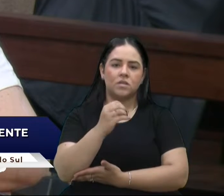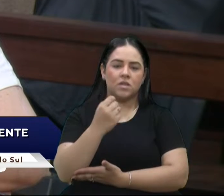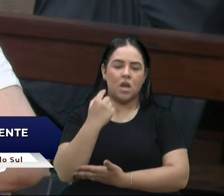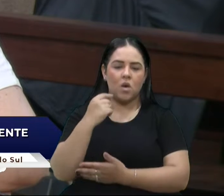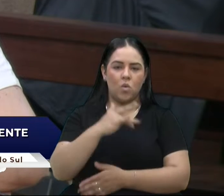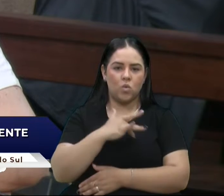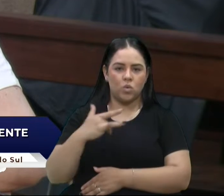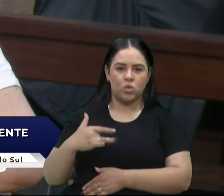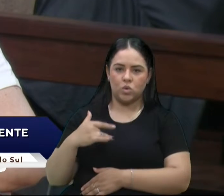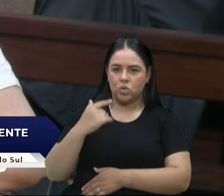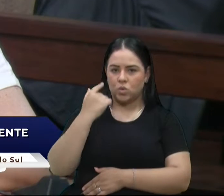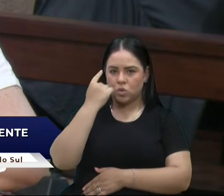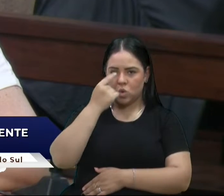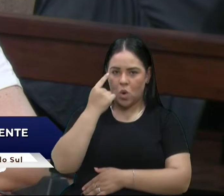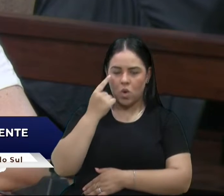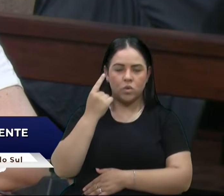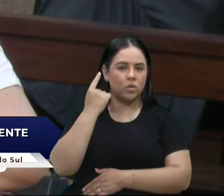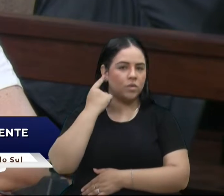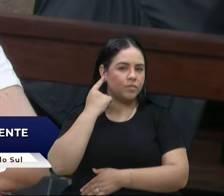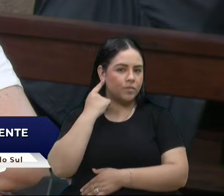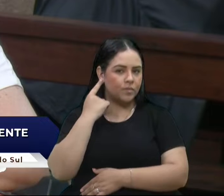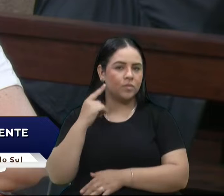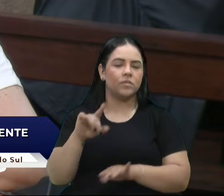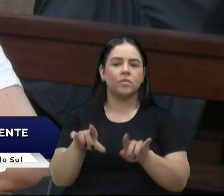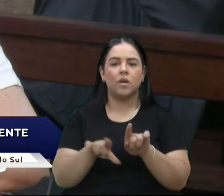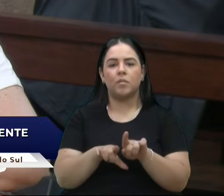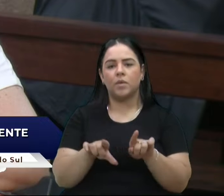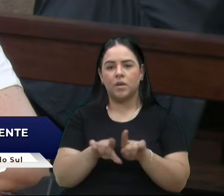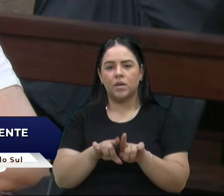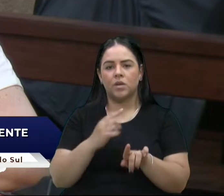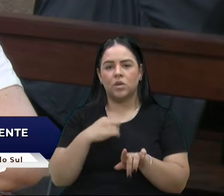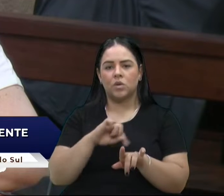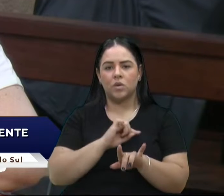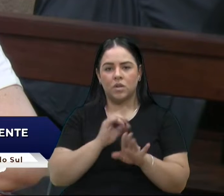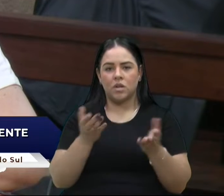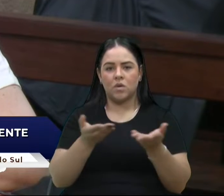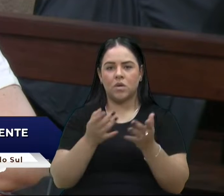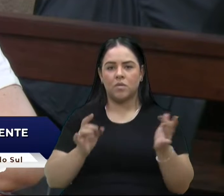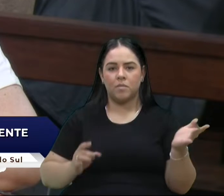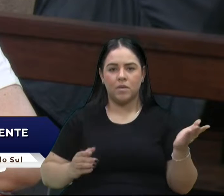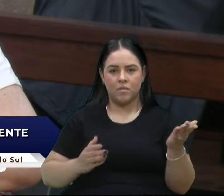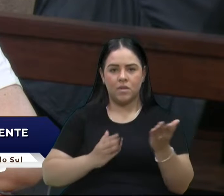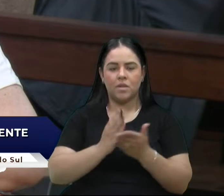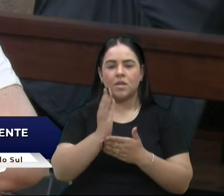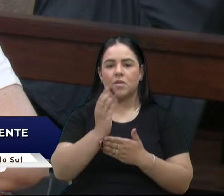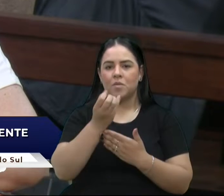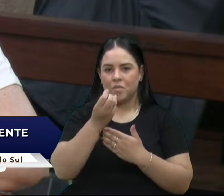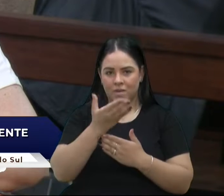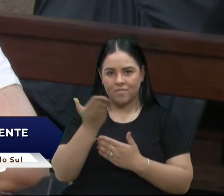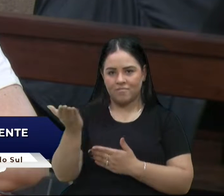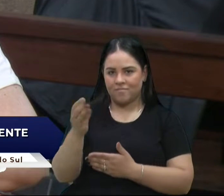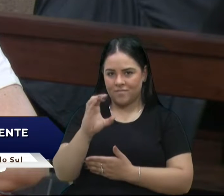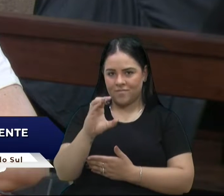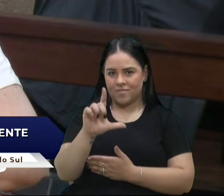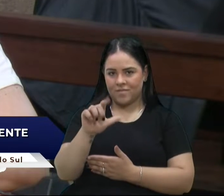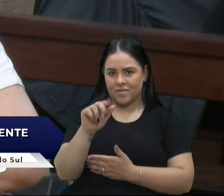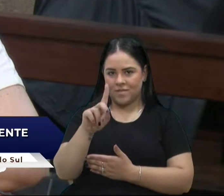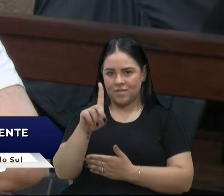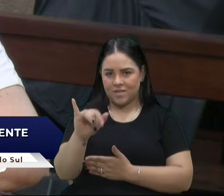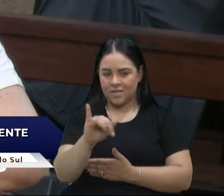nos ambulatórios de especialidades. E agora nós estamos com uma habilitação bem encaminhada, né, Cláudia e